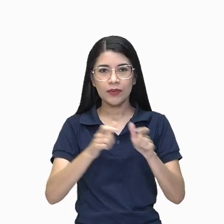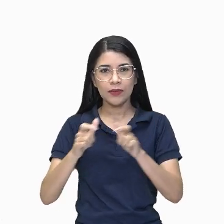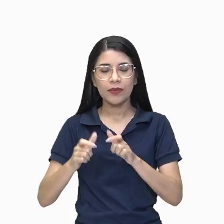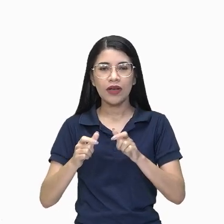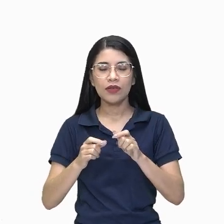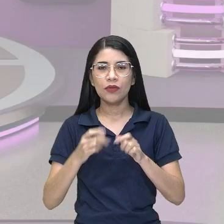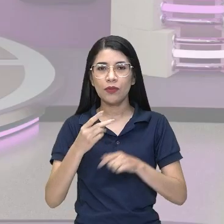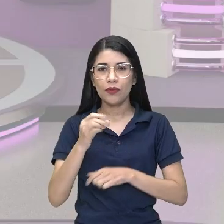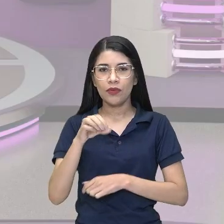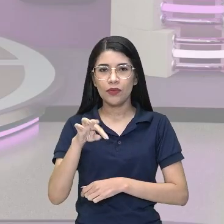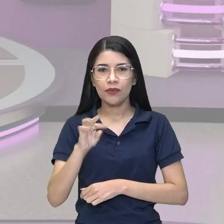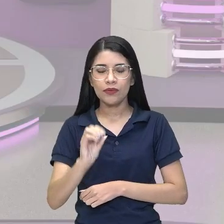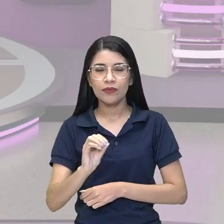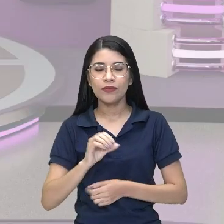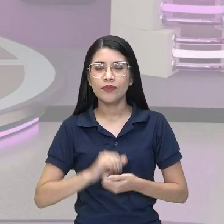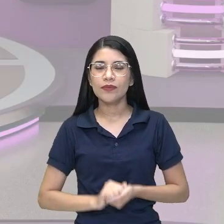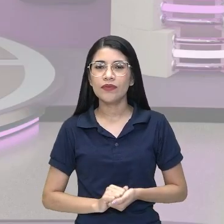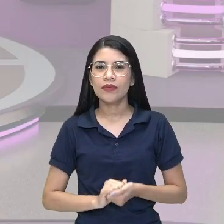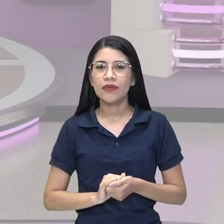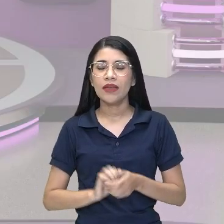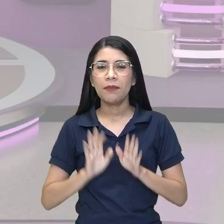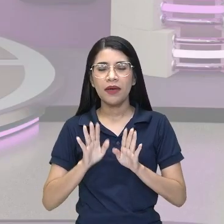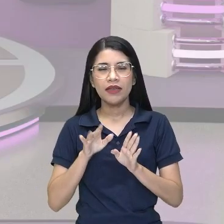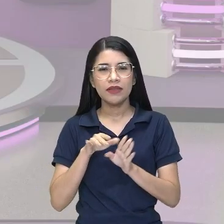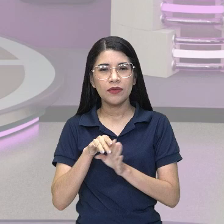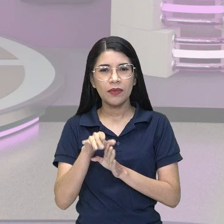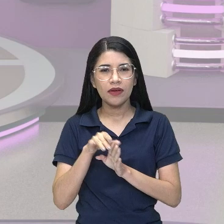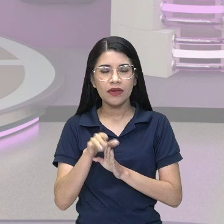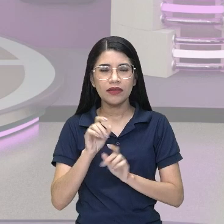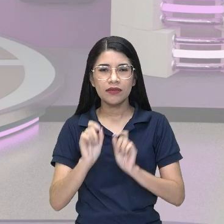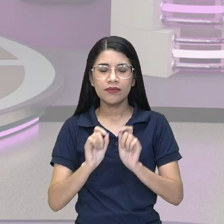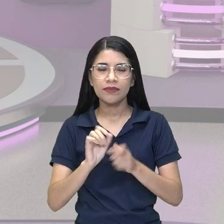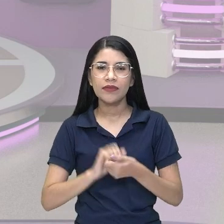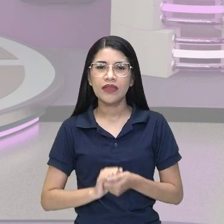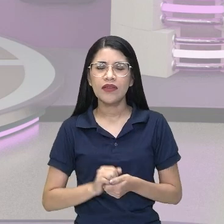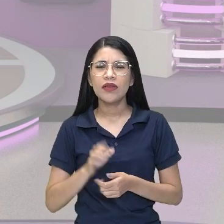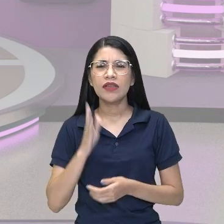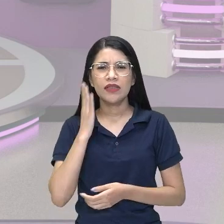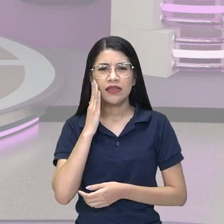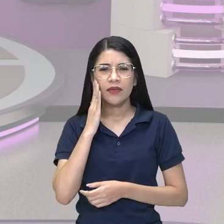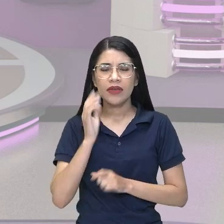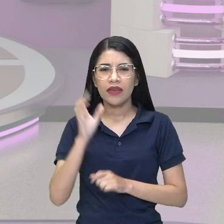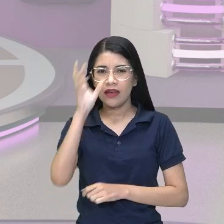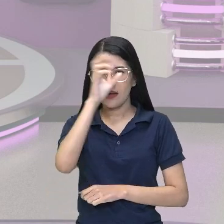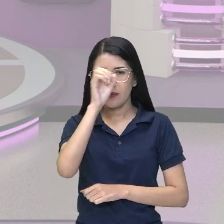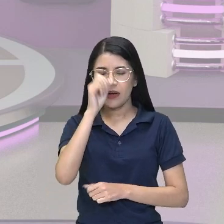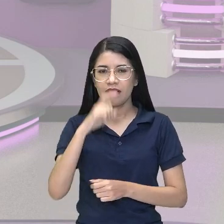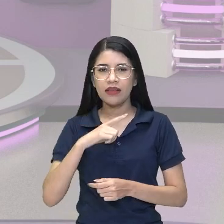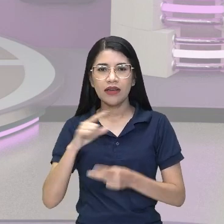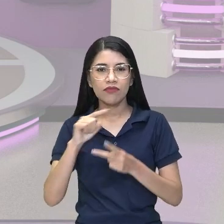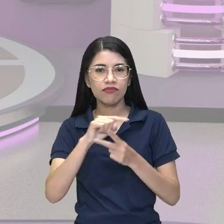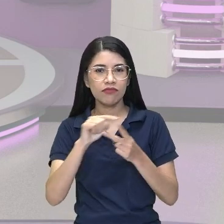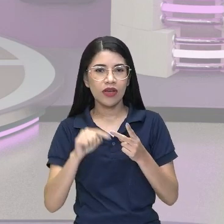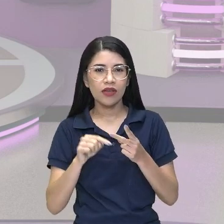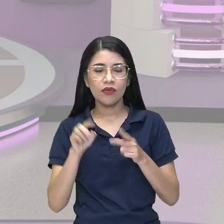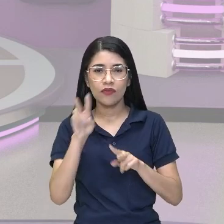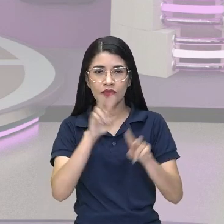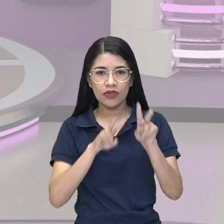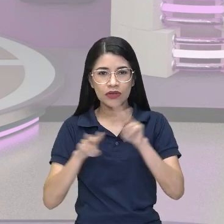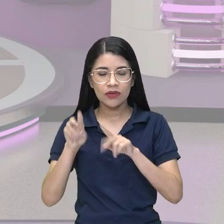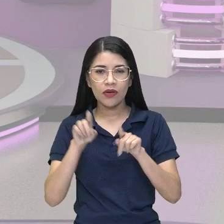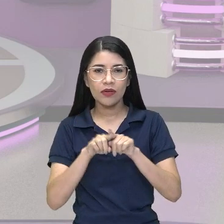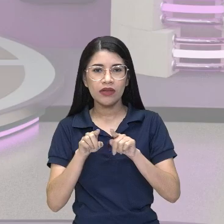localização de pontos. Então, deixa eu te dar uma informação aqui. Sabia que a tua aprendizagem ela é composta tanto pelo visual quanto